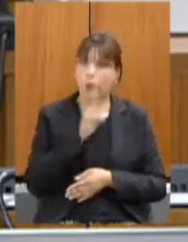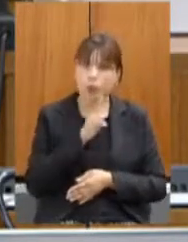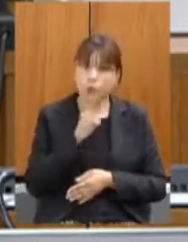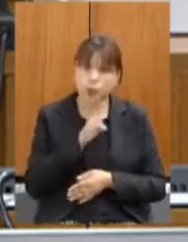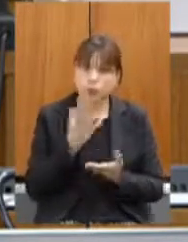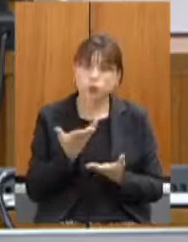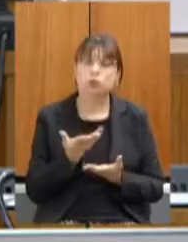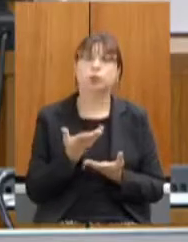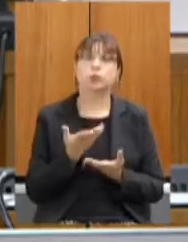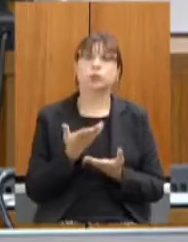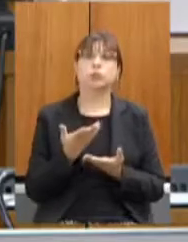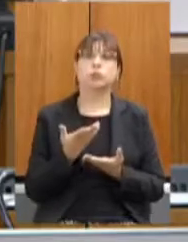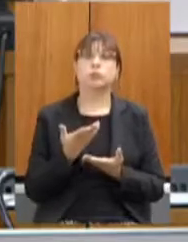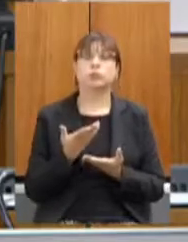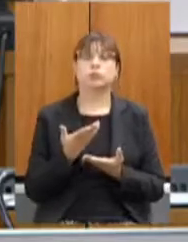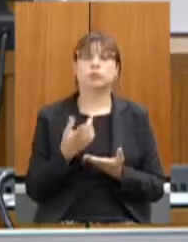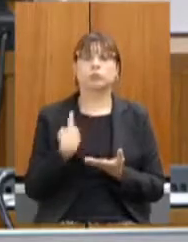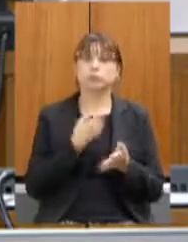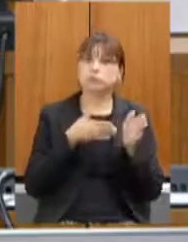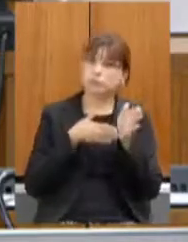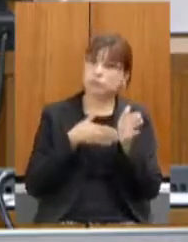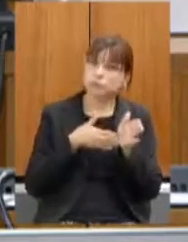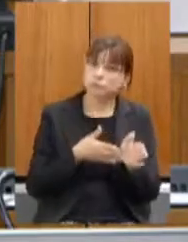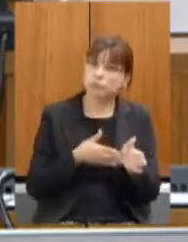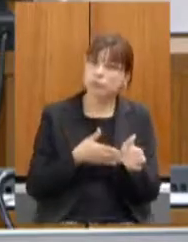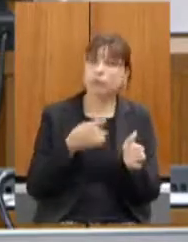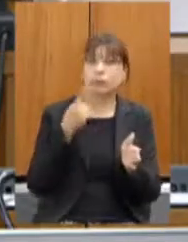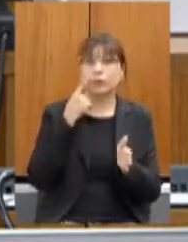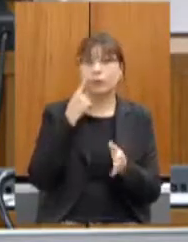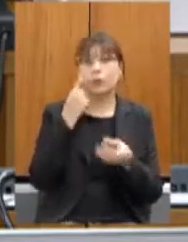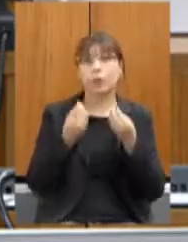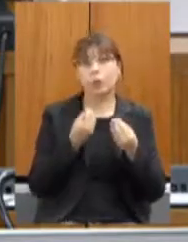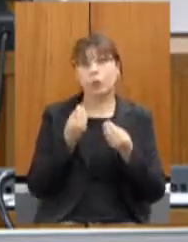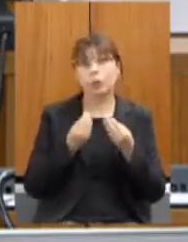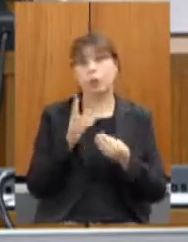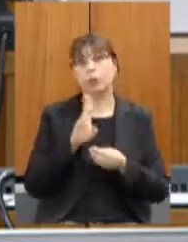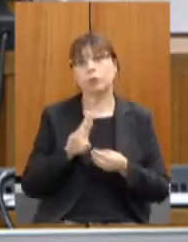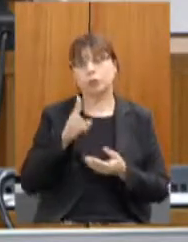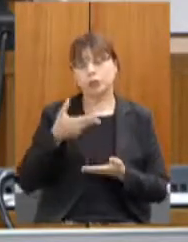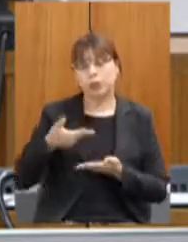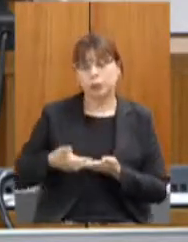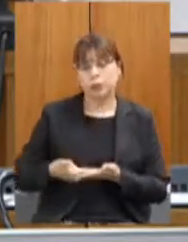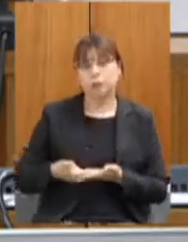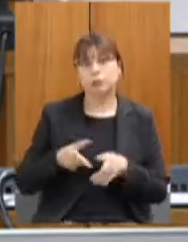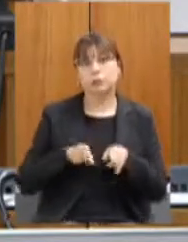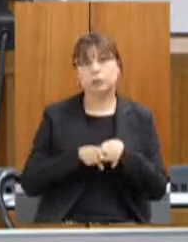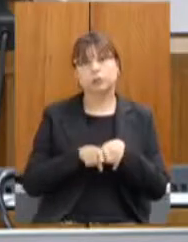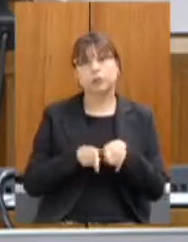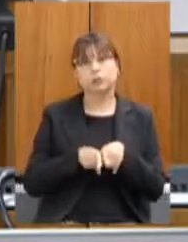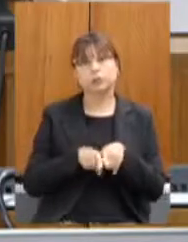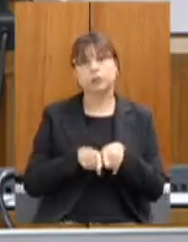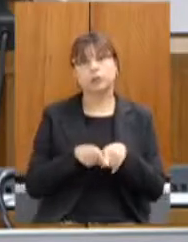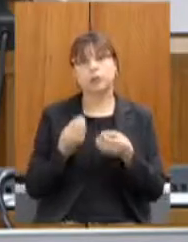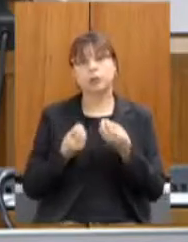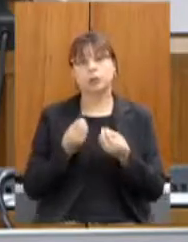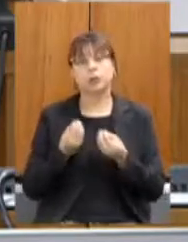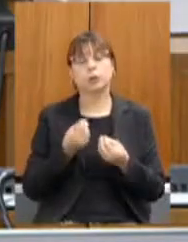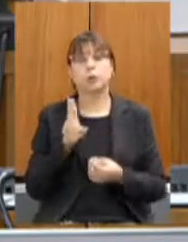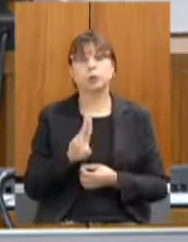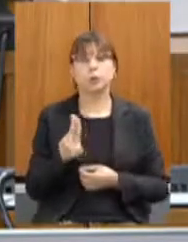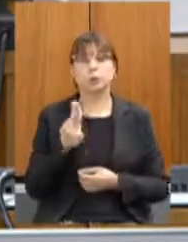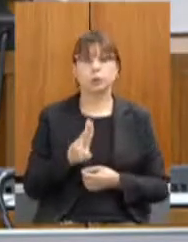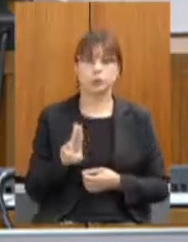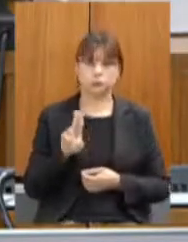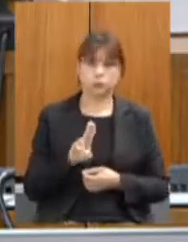é acompanhando para ver sobre ocupação de leitos e o risco de saturação de leitos mas